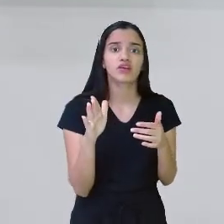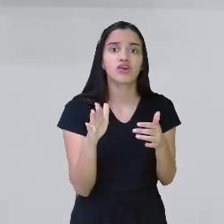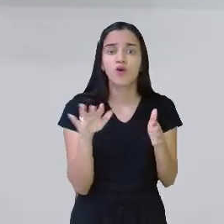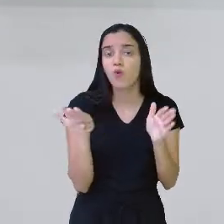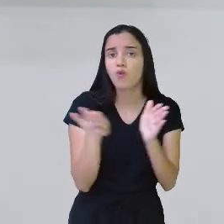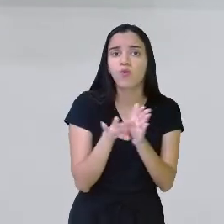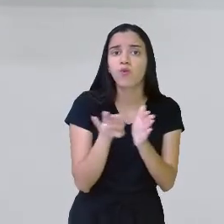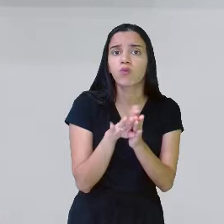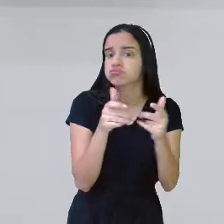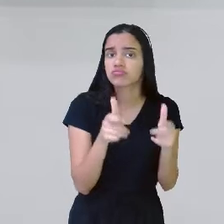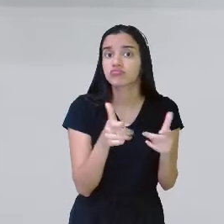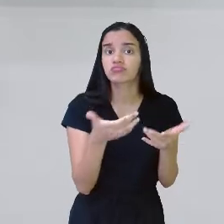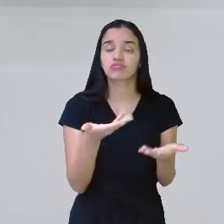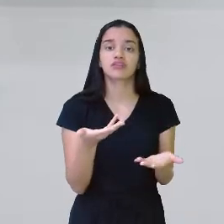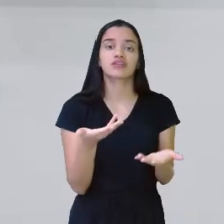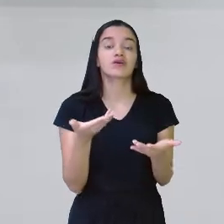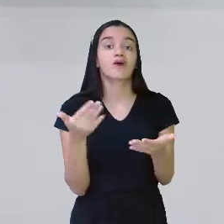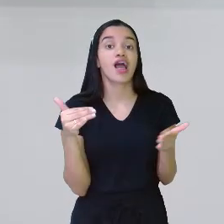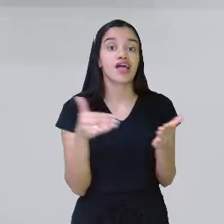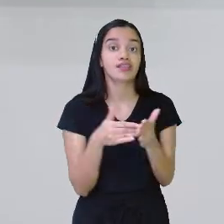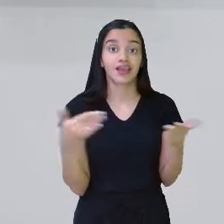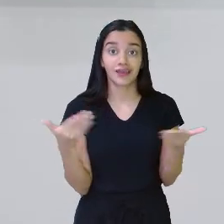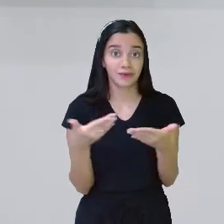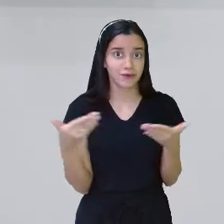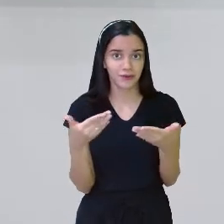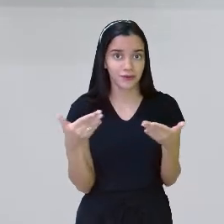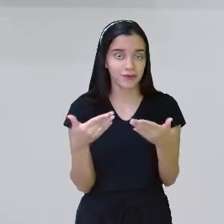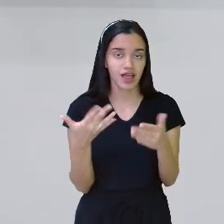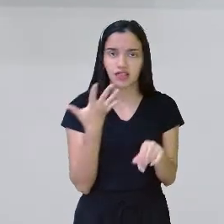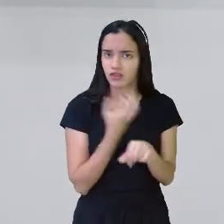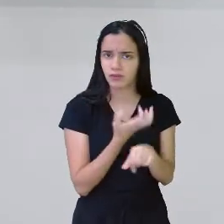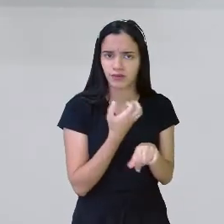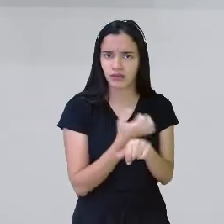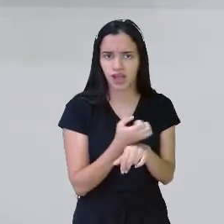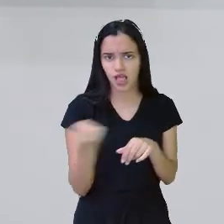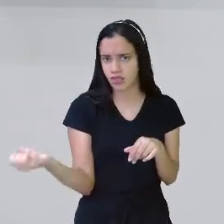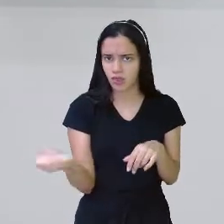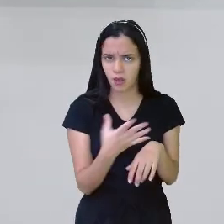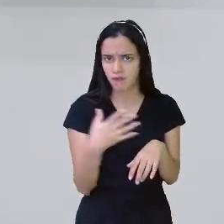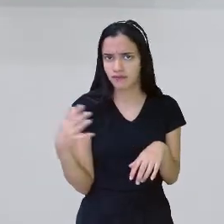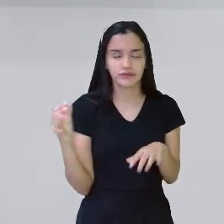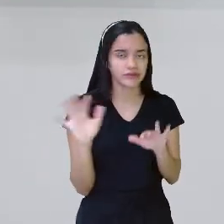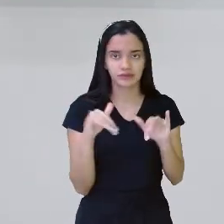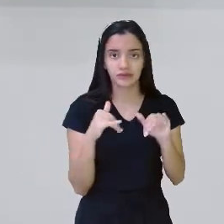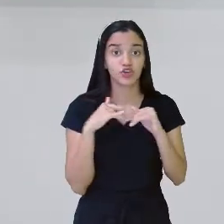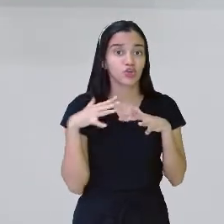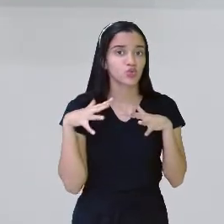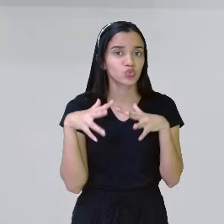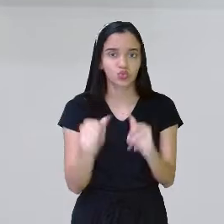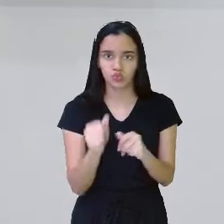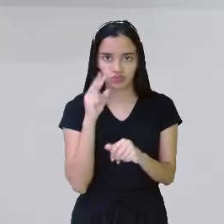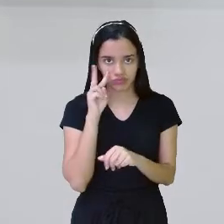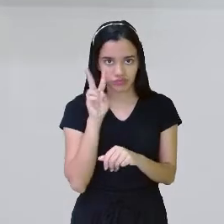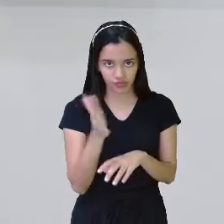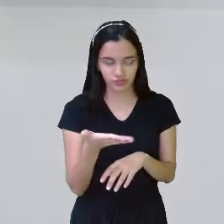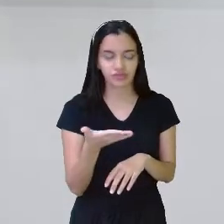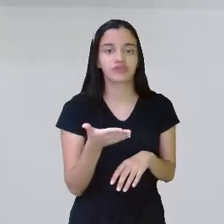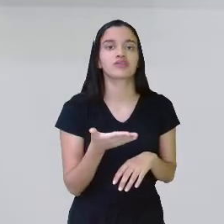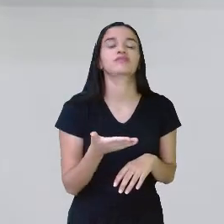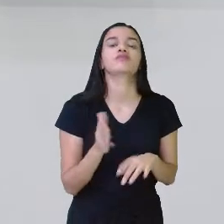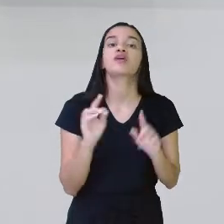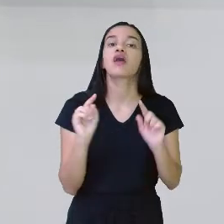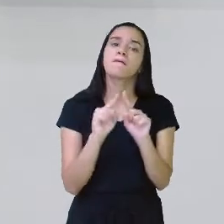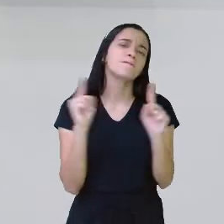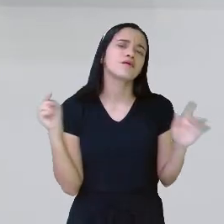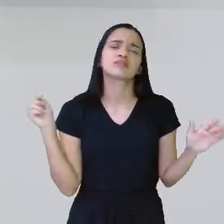chegar, entende? Até agora, nenhuma matéria nova, nenhuma novidade, tudo isso a gente já viu.